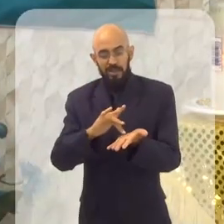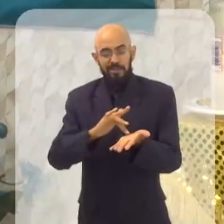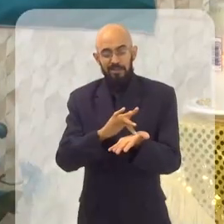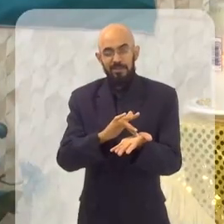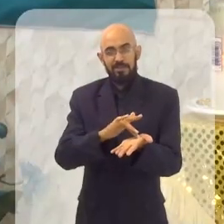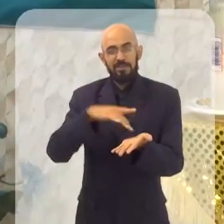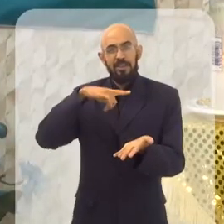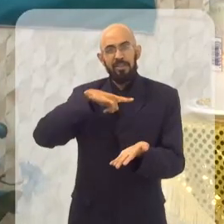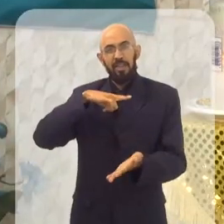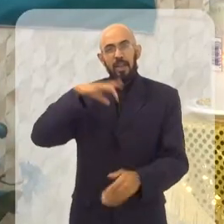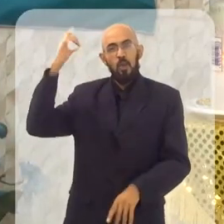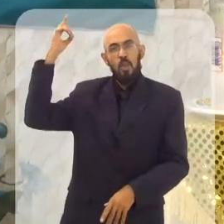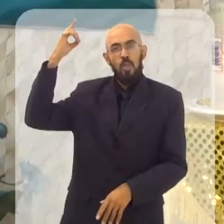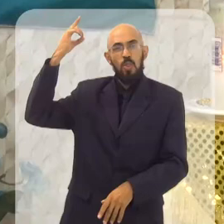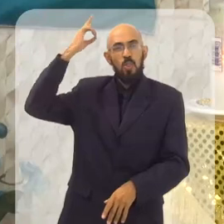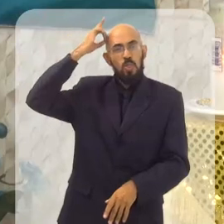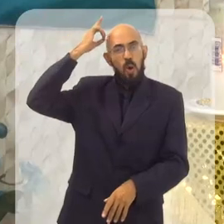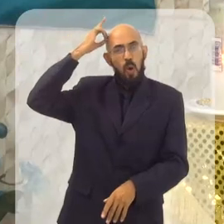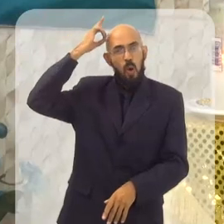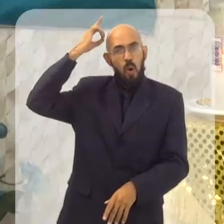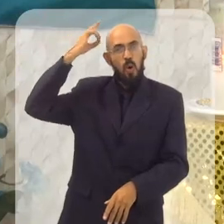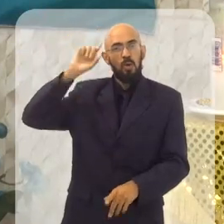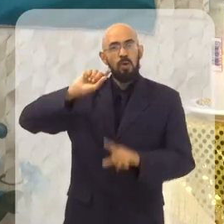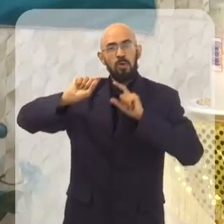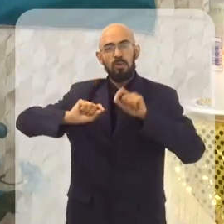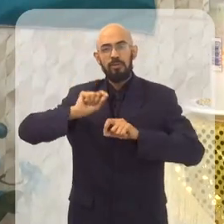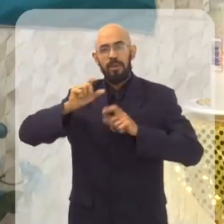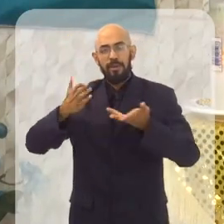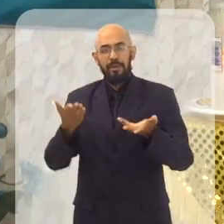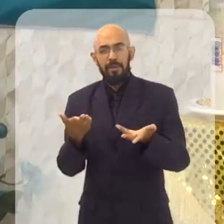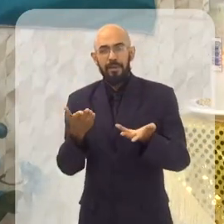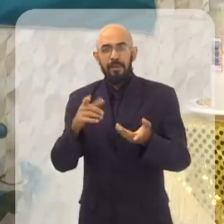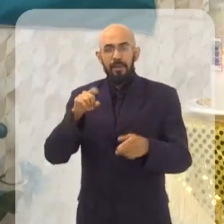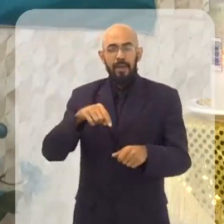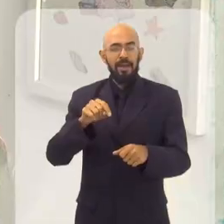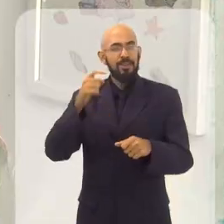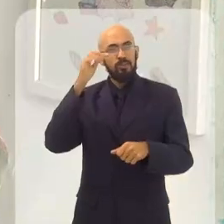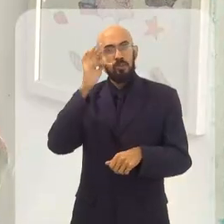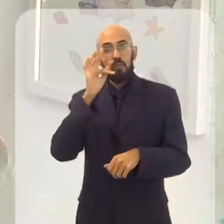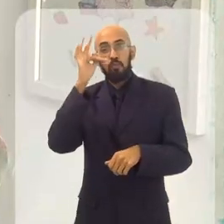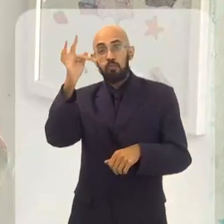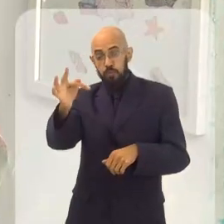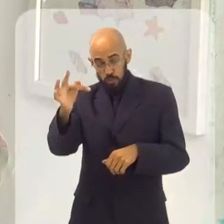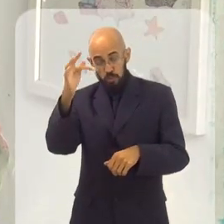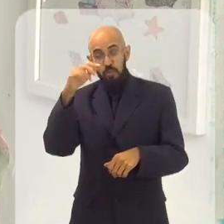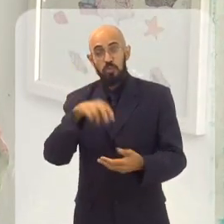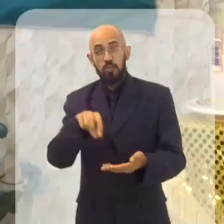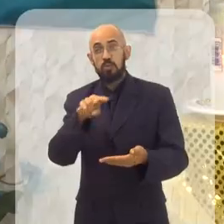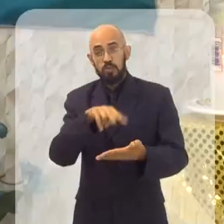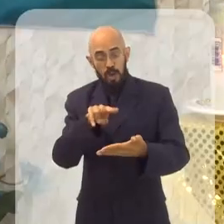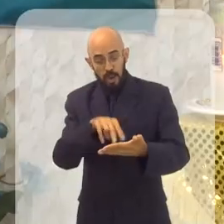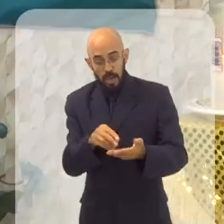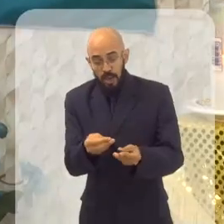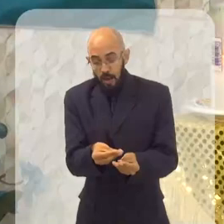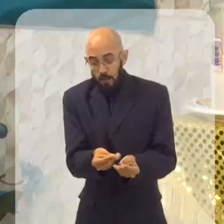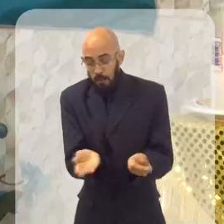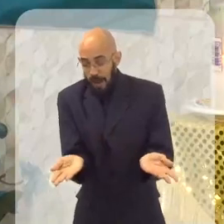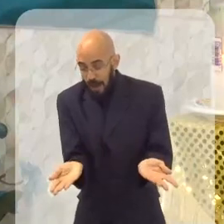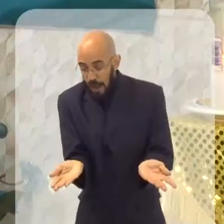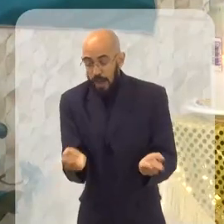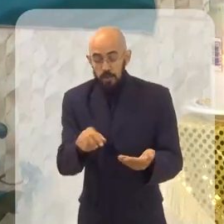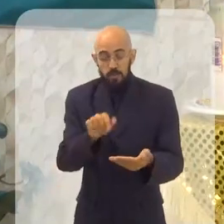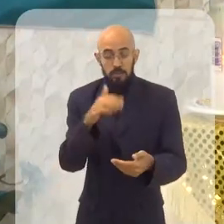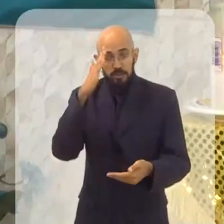um dom, se é que eu posso chamar assim, da previsão, da leitura de cartas e de